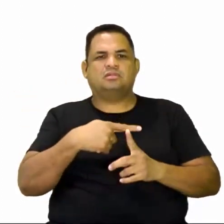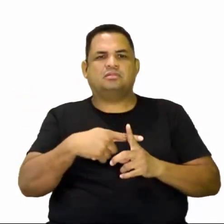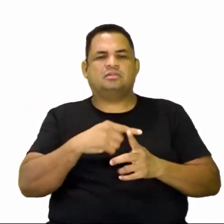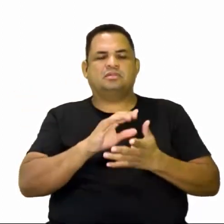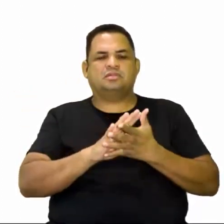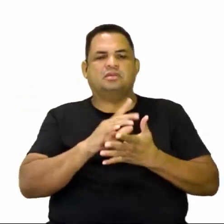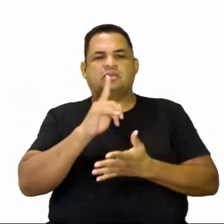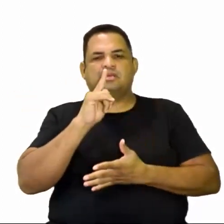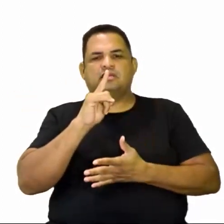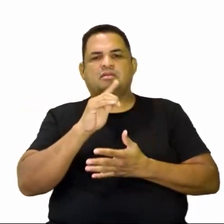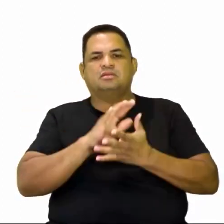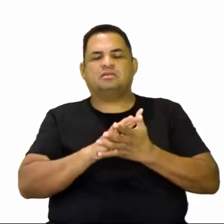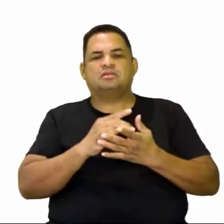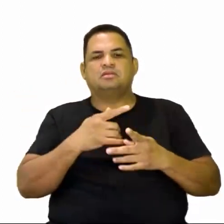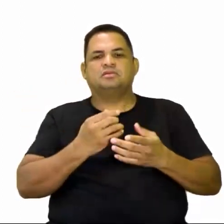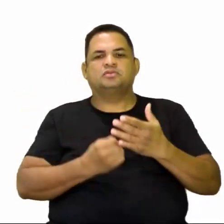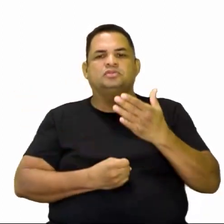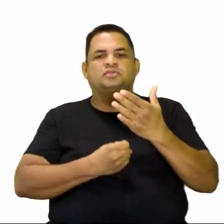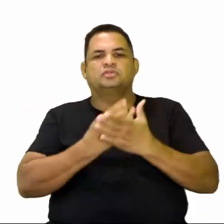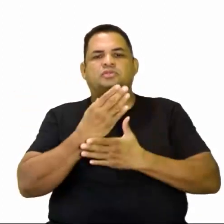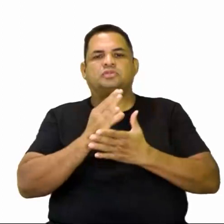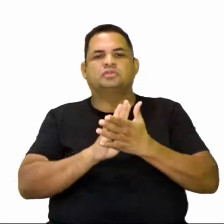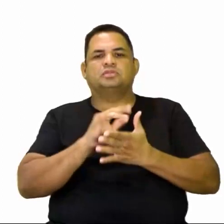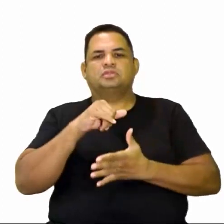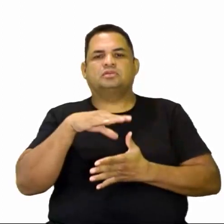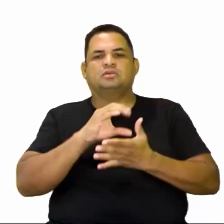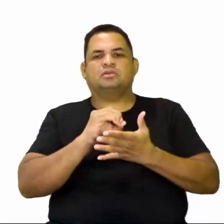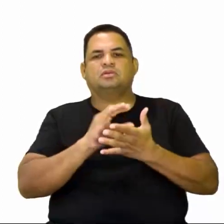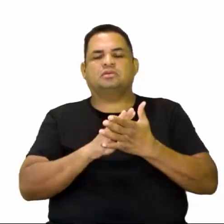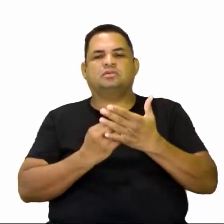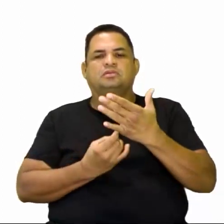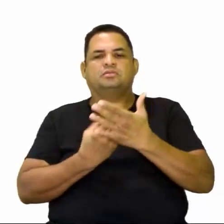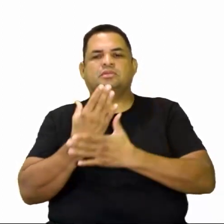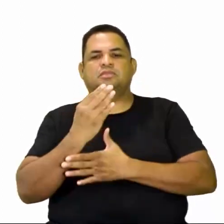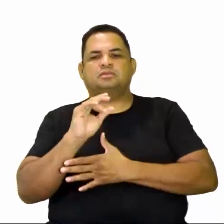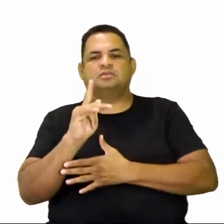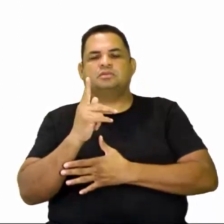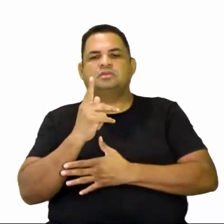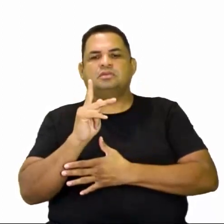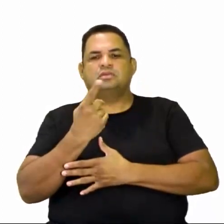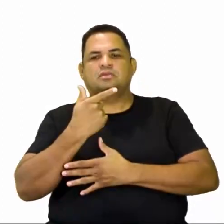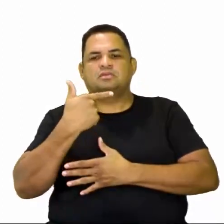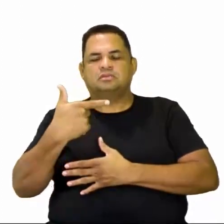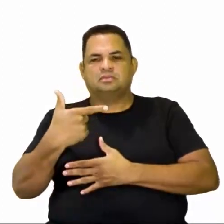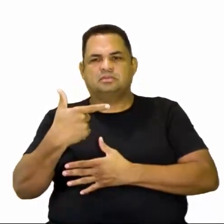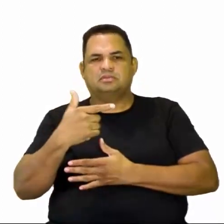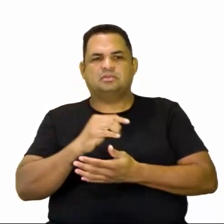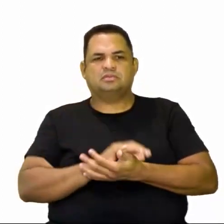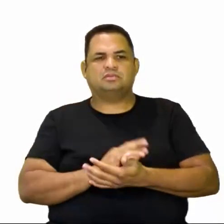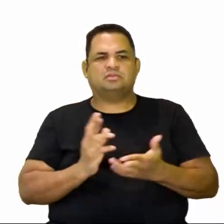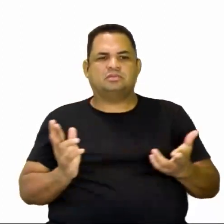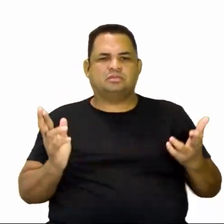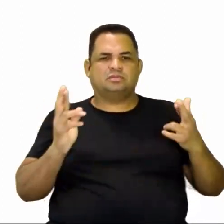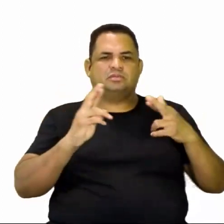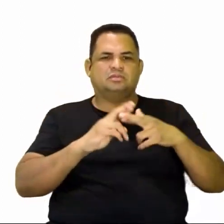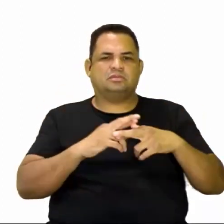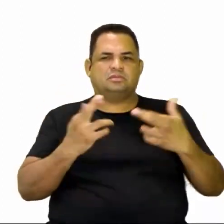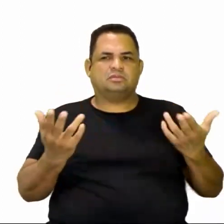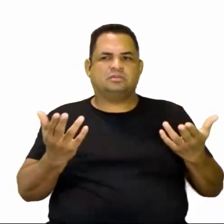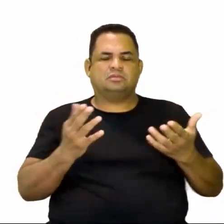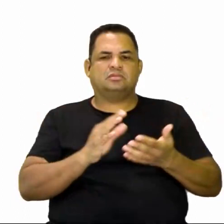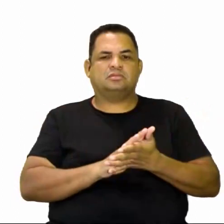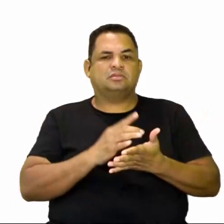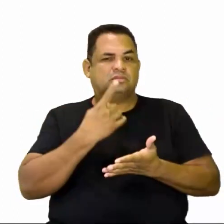vai formar o hidróxido de sódio, NaOH, e liberando hidrogênio. Então, olha só, essa reação química